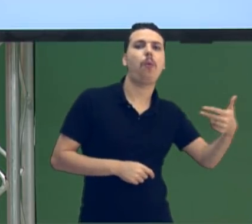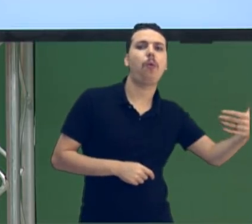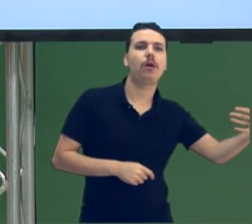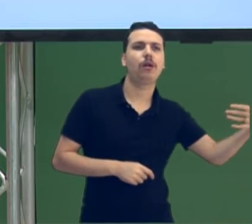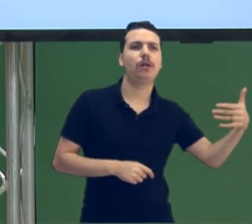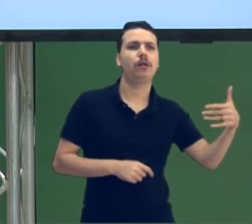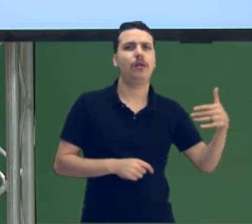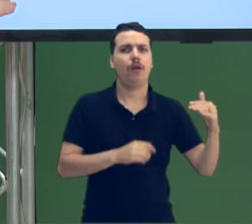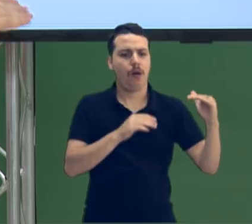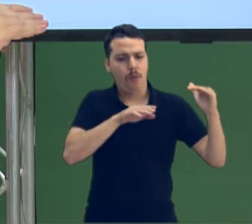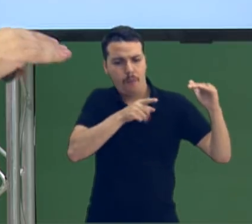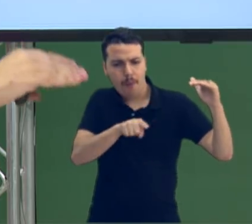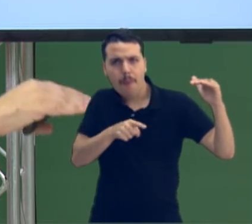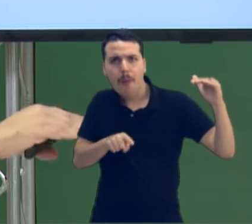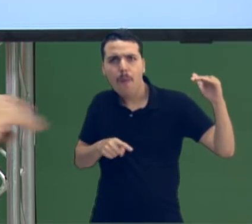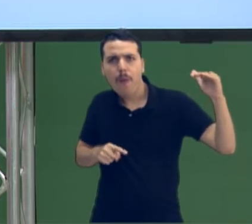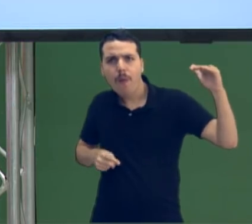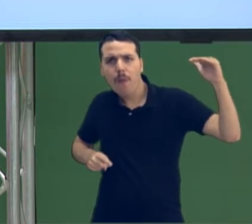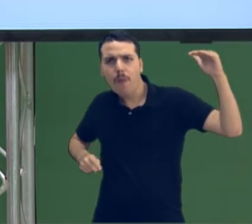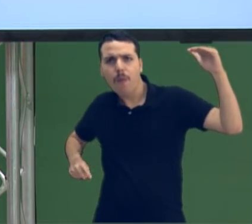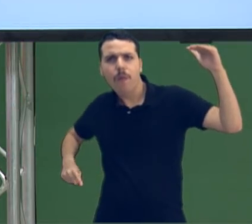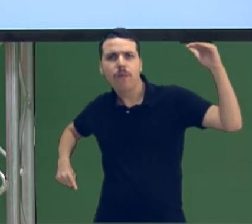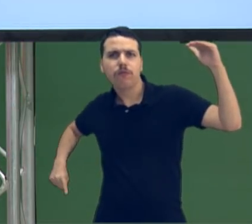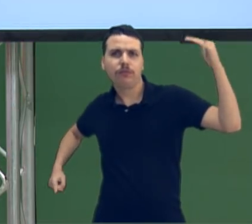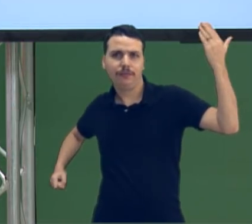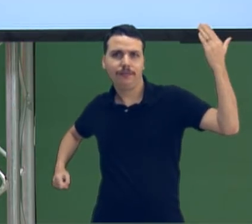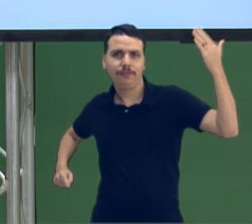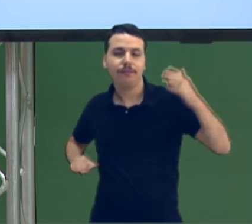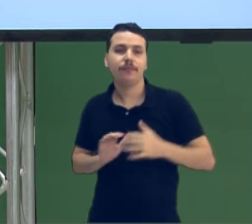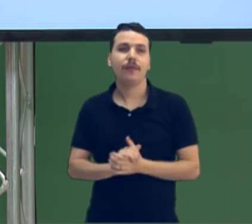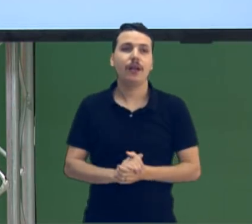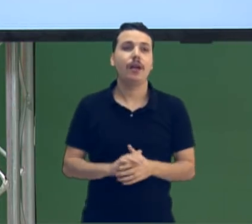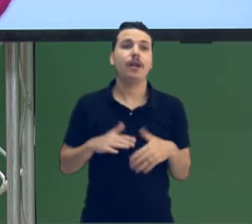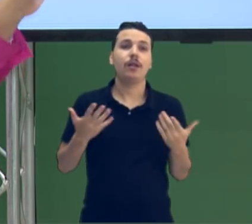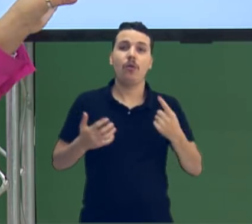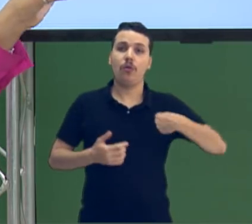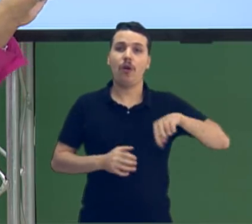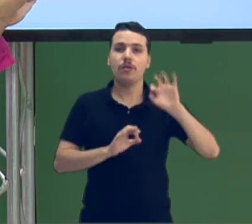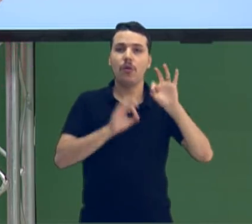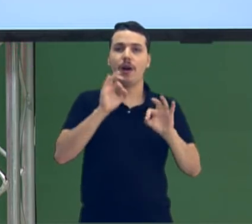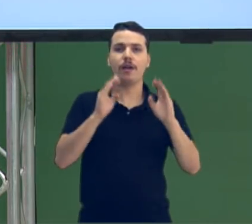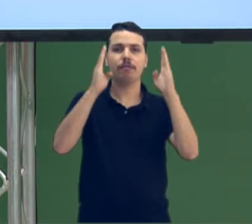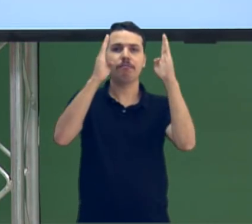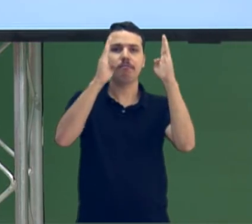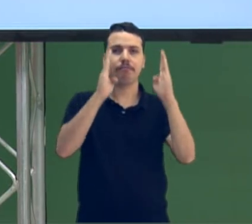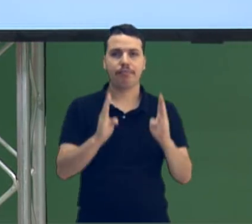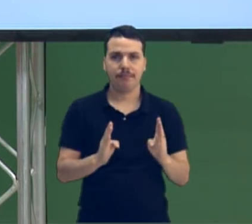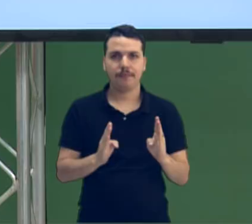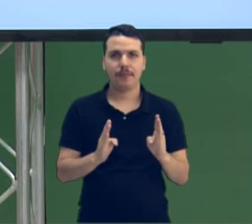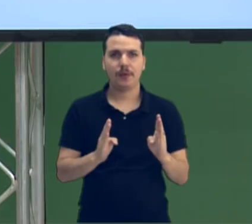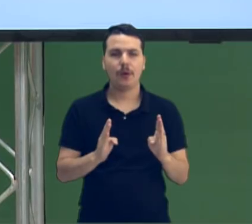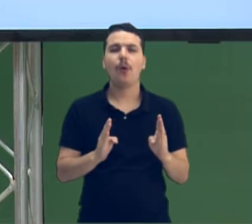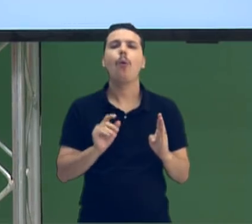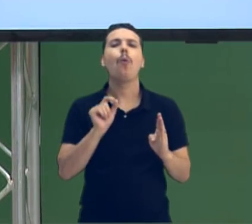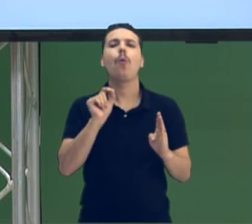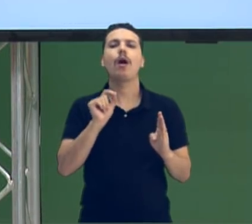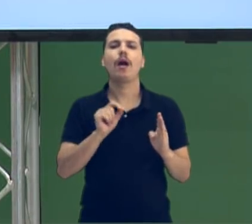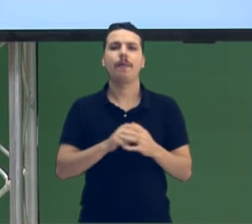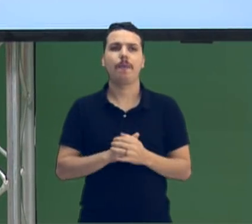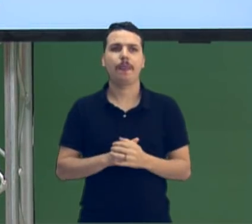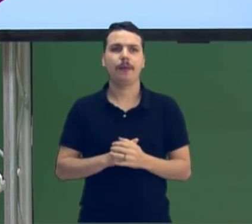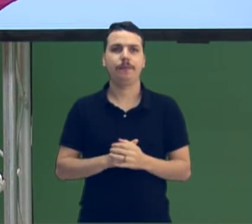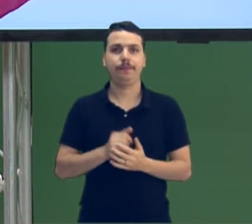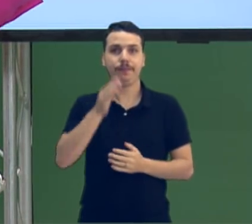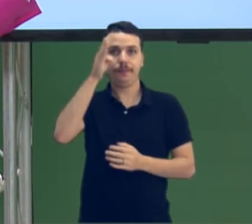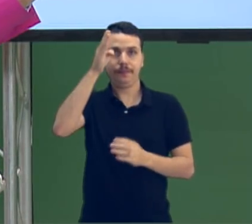ia ficar uma escada gigantesca. Então, a gente organiza assim. O que é essa organização? Aqui vão